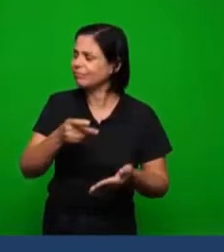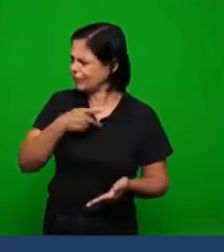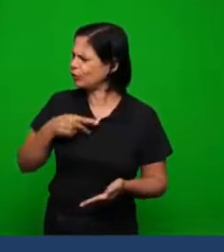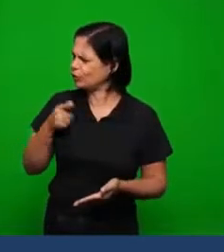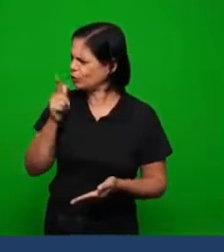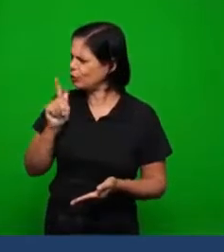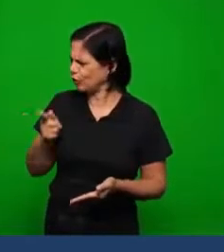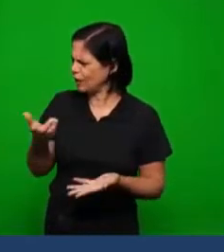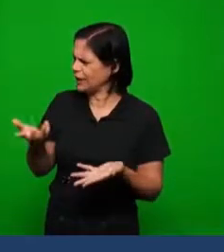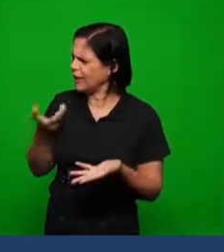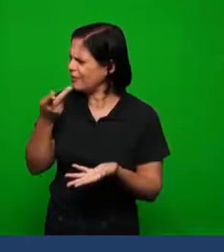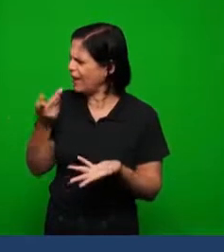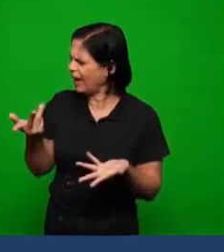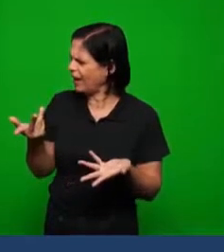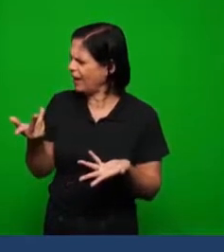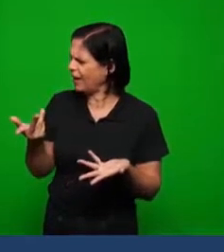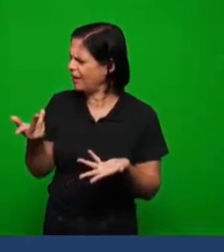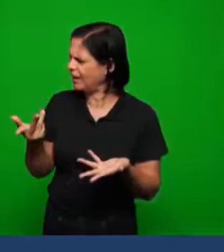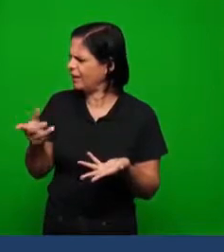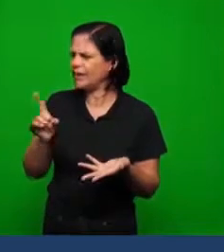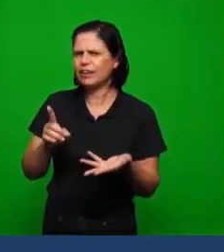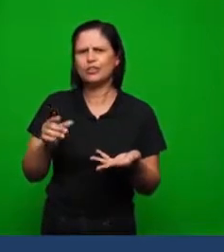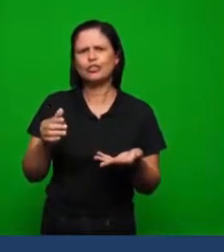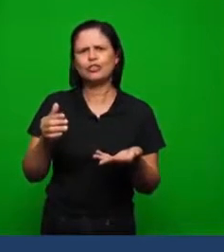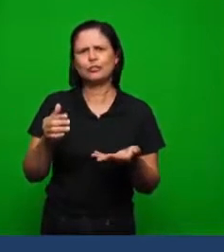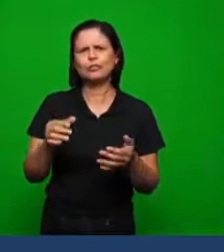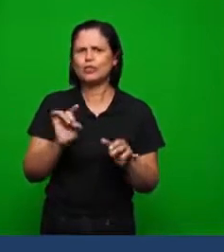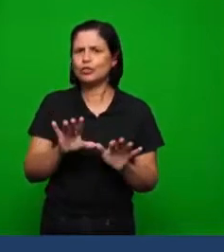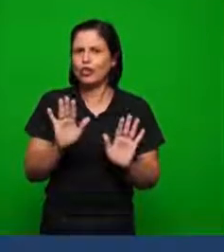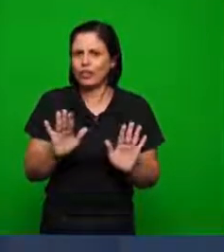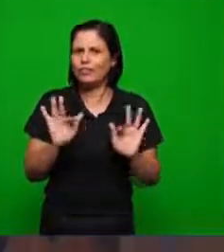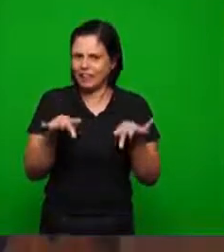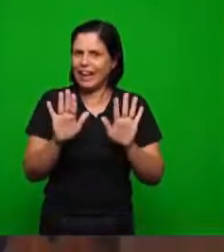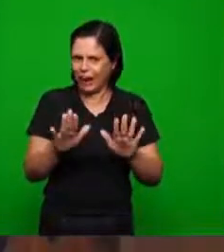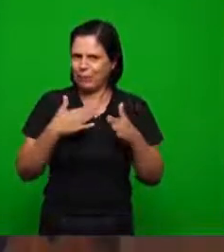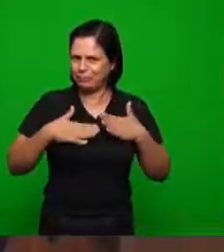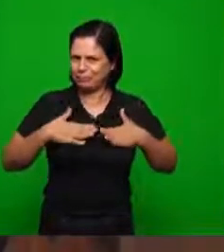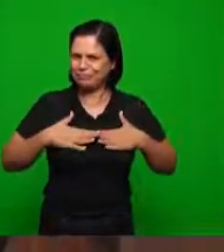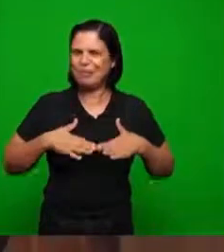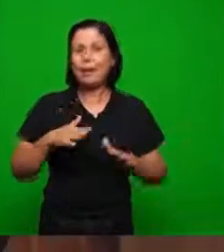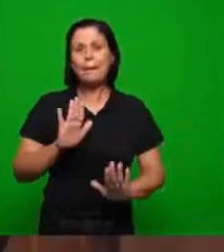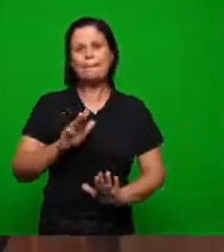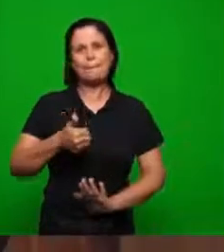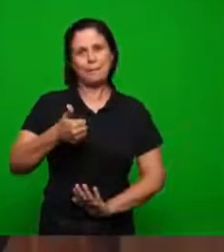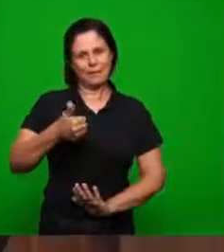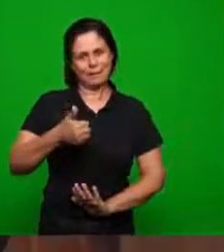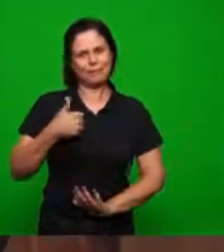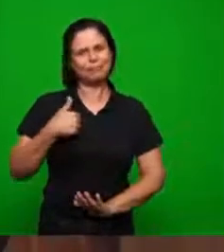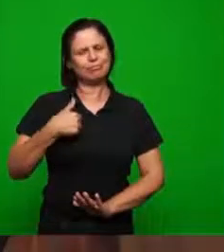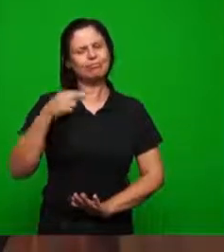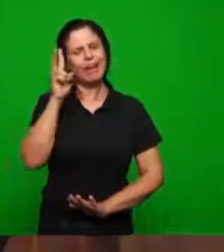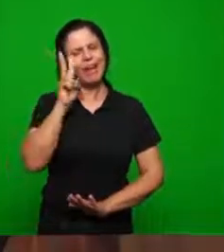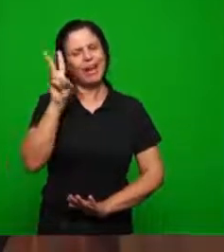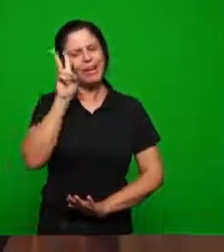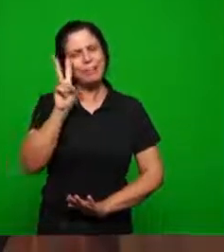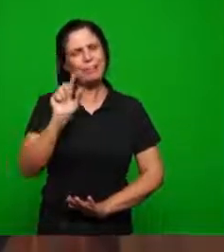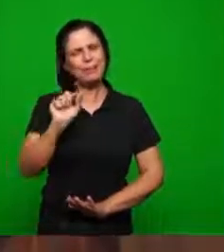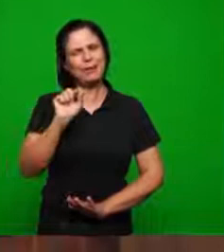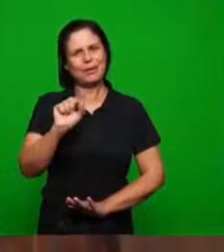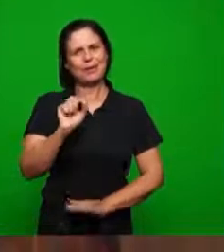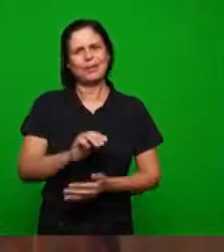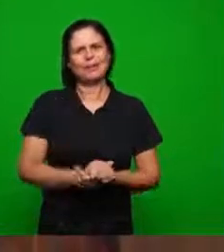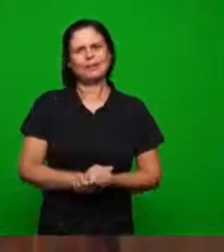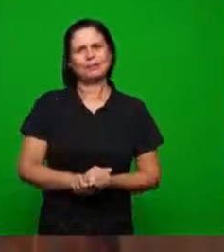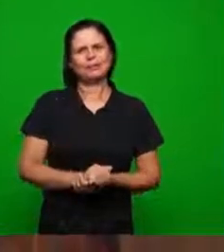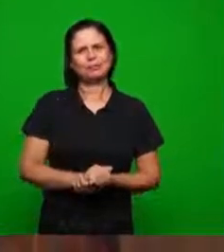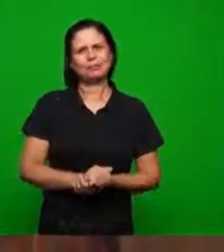agora, apenas para dar algumas informações para os irmãos. É só encerrar. Meus irmãos, em primeiro lugar, nós lembramos que